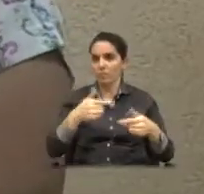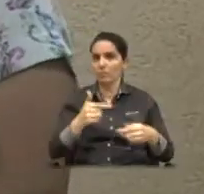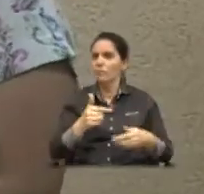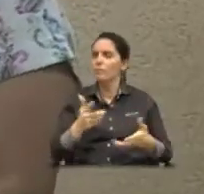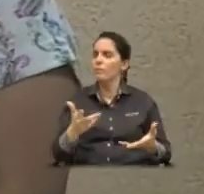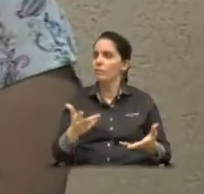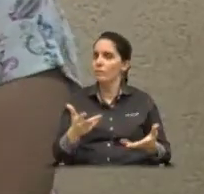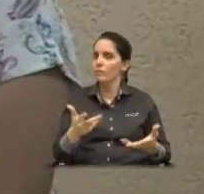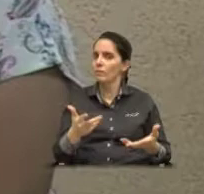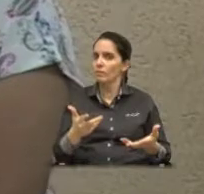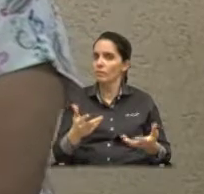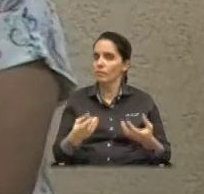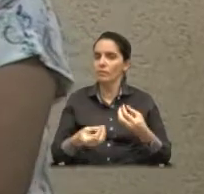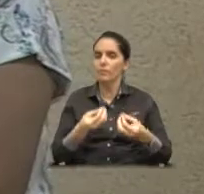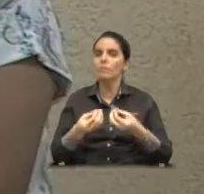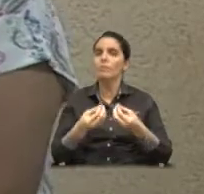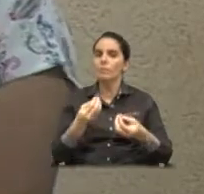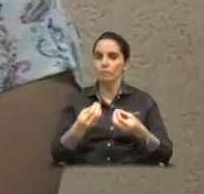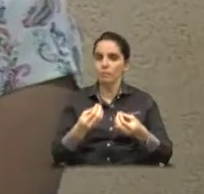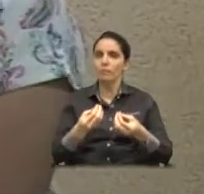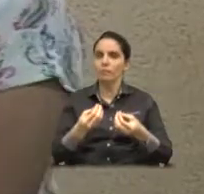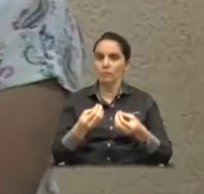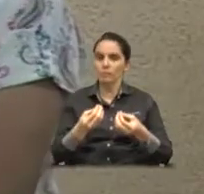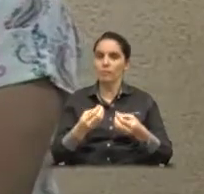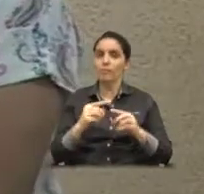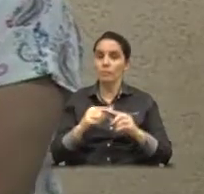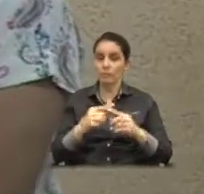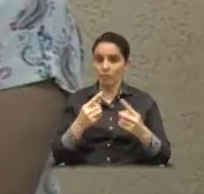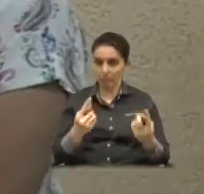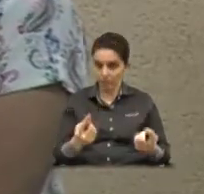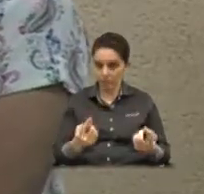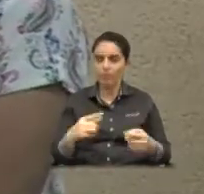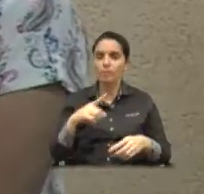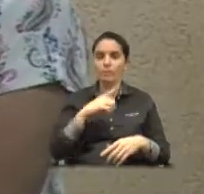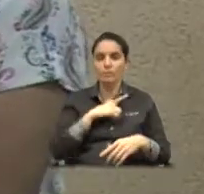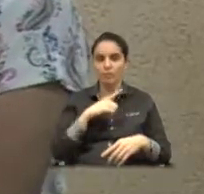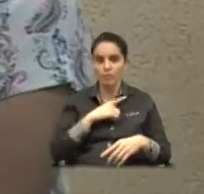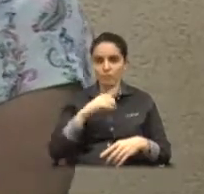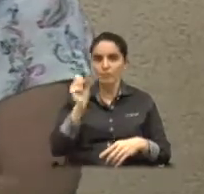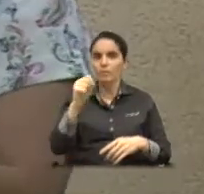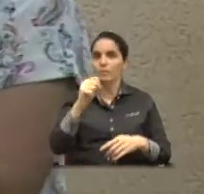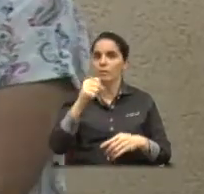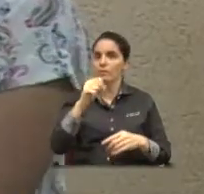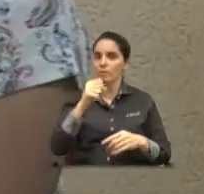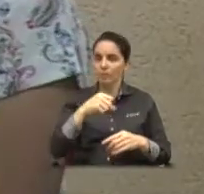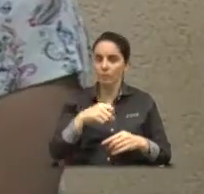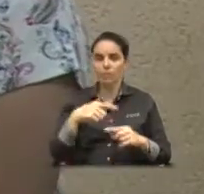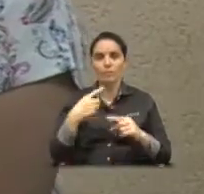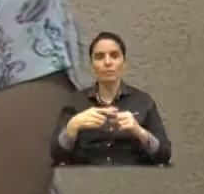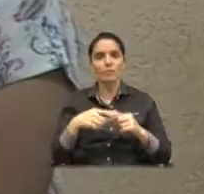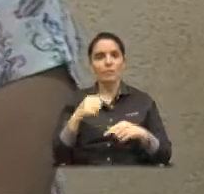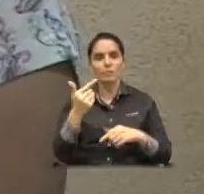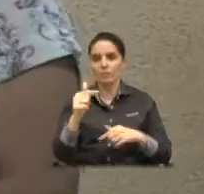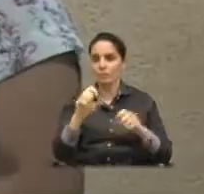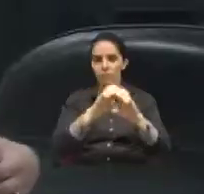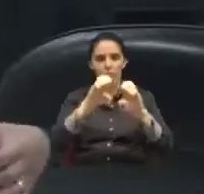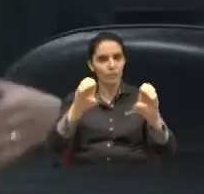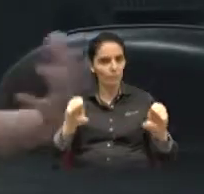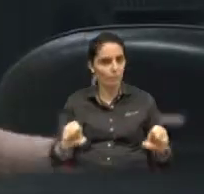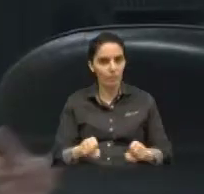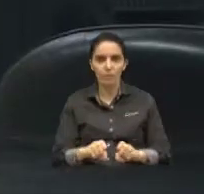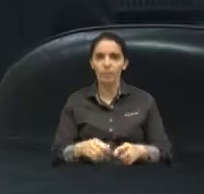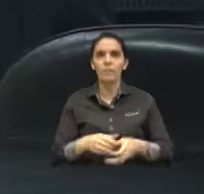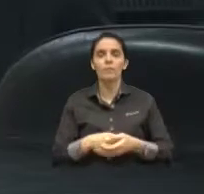que nós vivemos hoje, infelizmente, dado o caos da nossa sociedade, dada a falta de estrutura. É